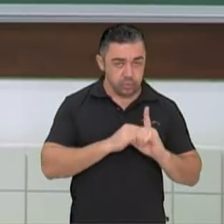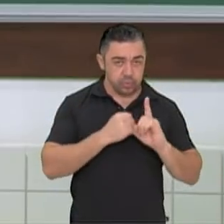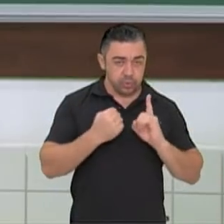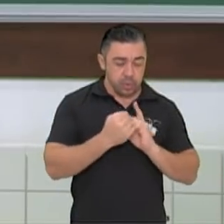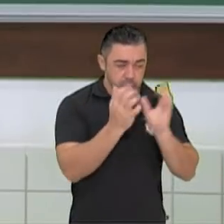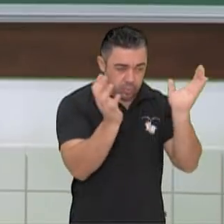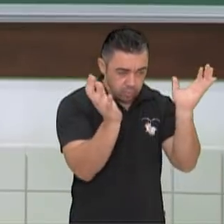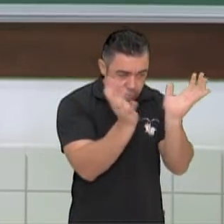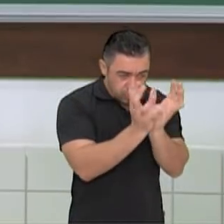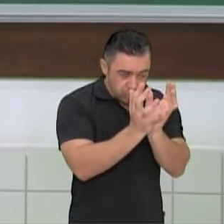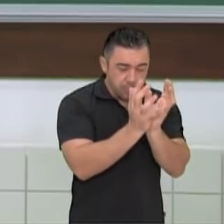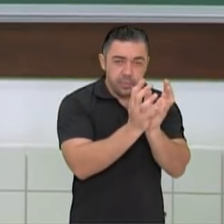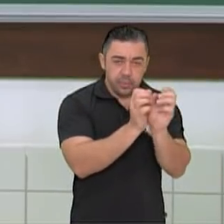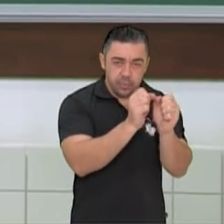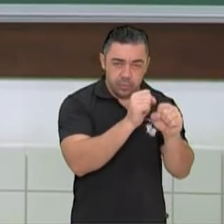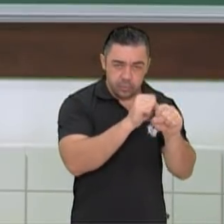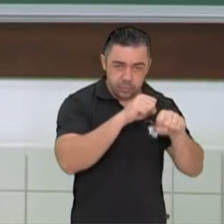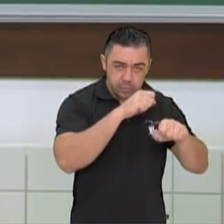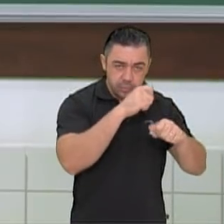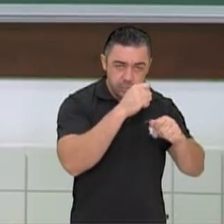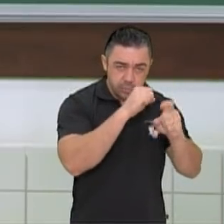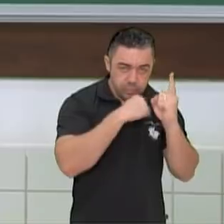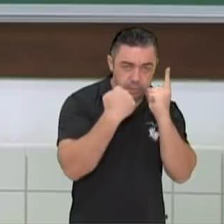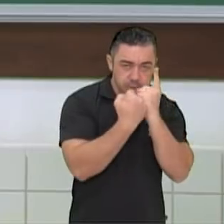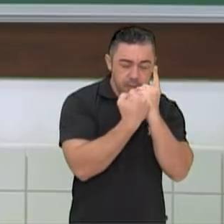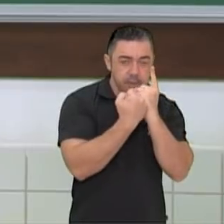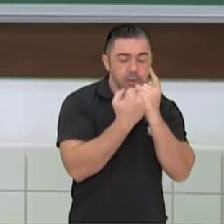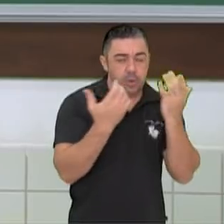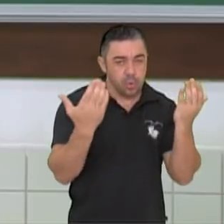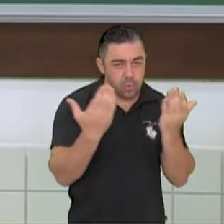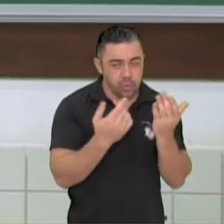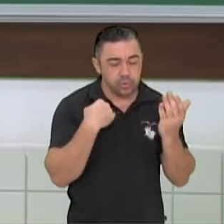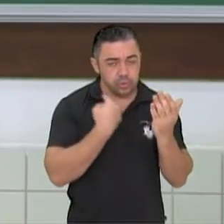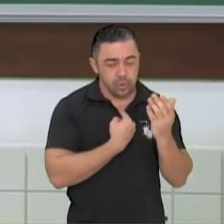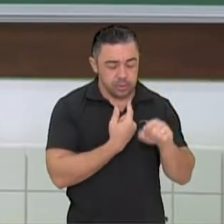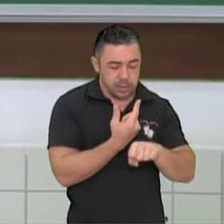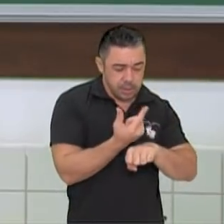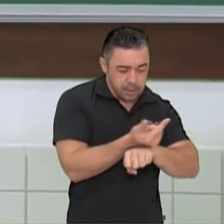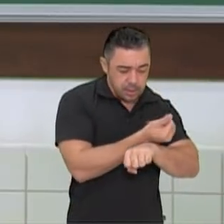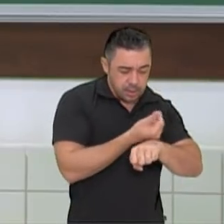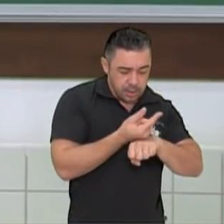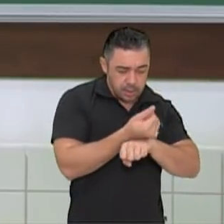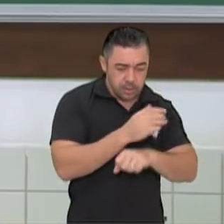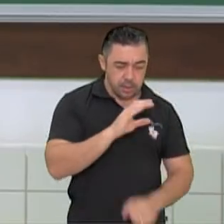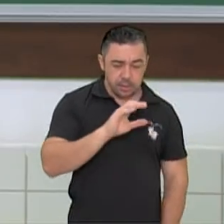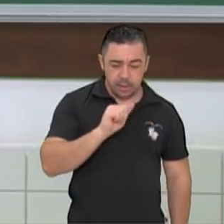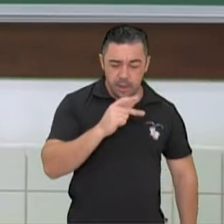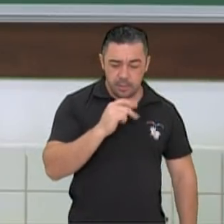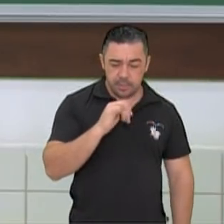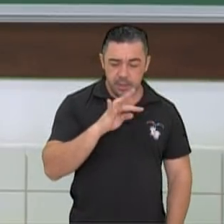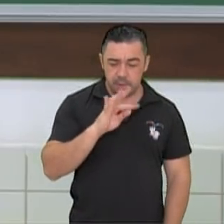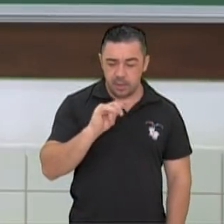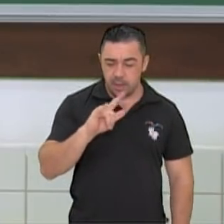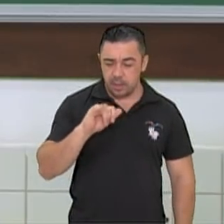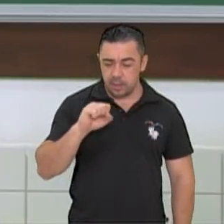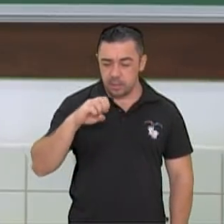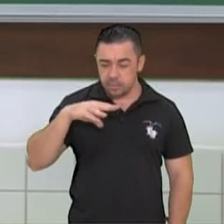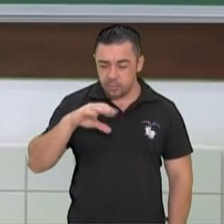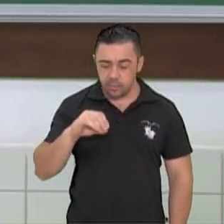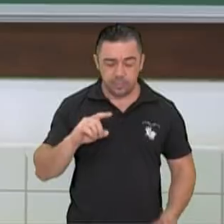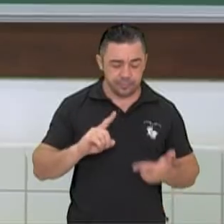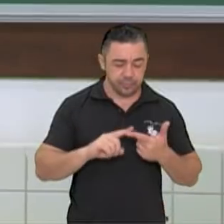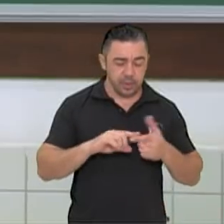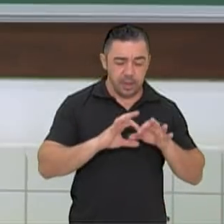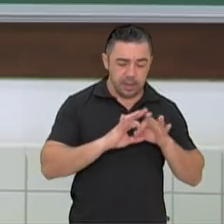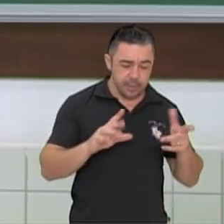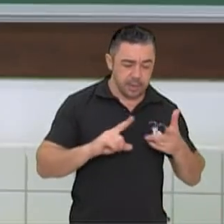classe social num sistema econômico chamado capitalismo. Dentro do sistema capitalista, inclusive, nós colocamos outras nomenclaturas, como